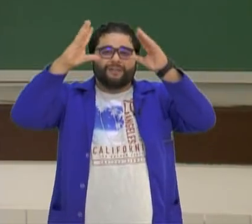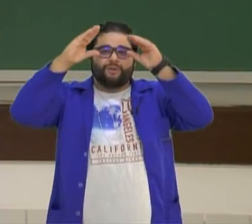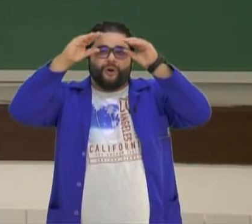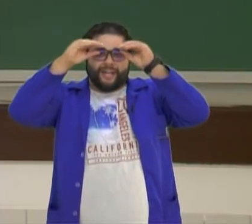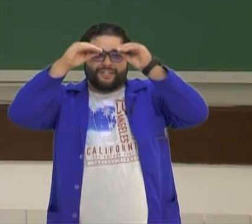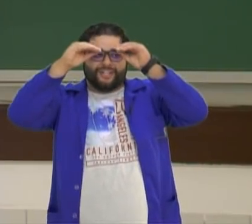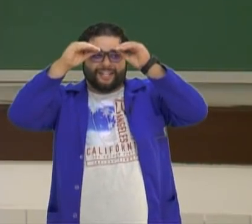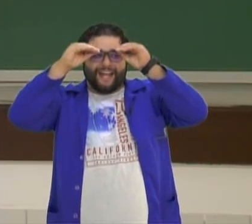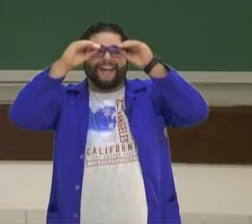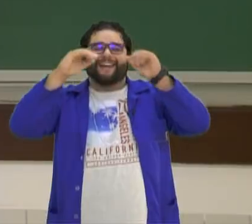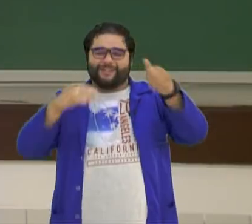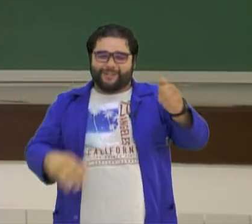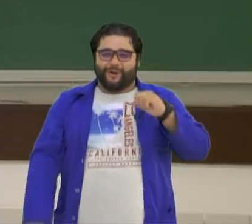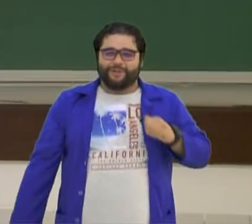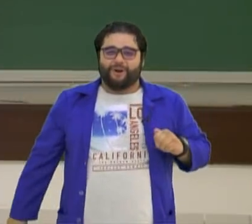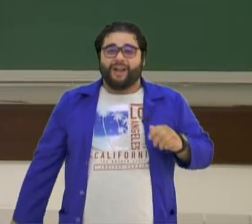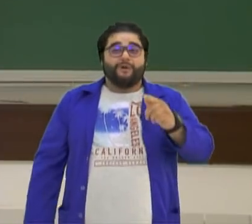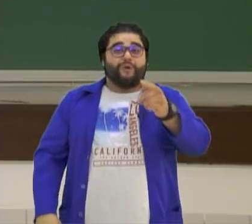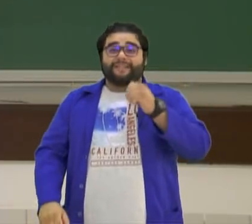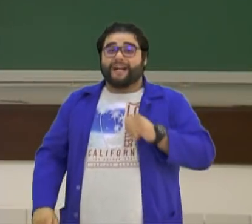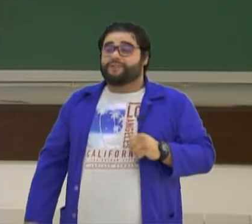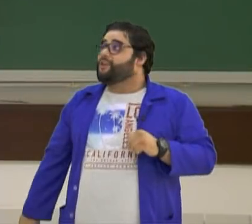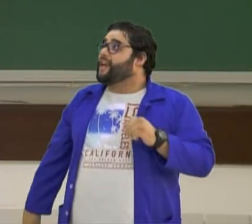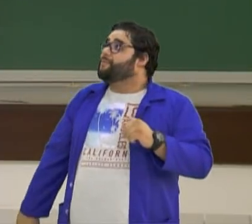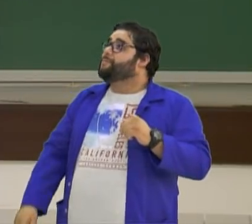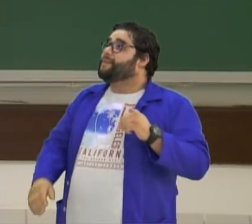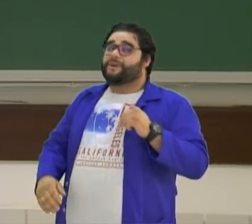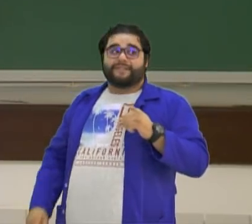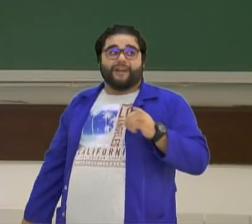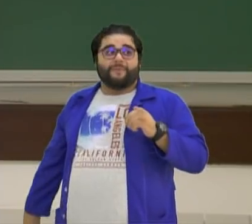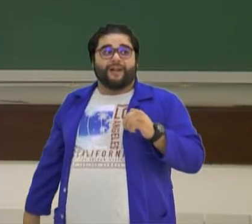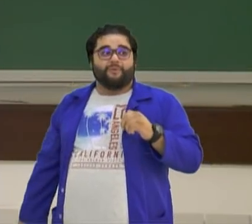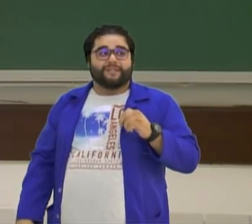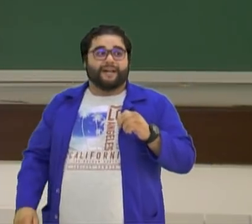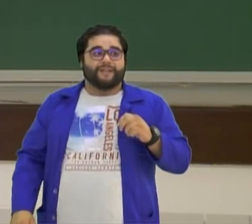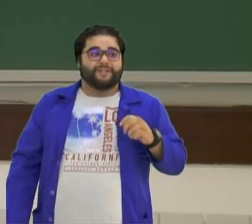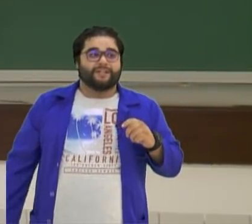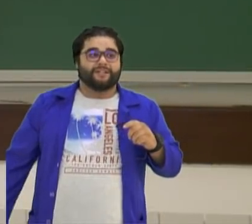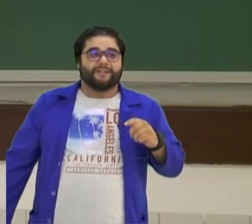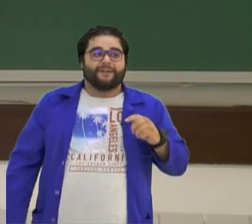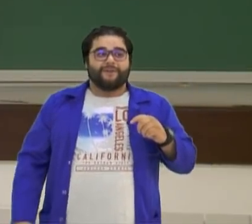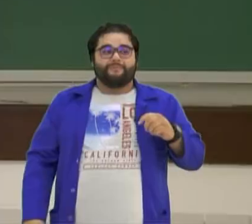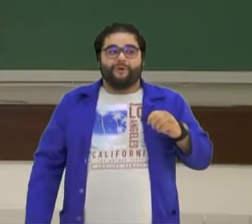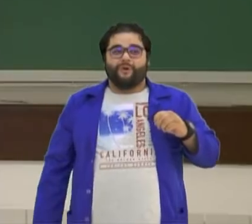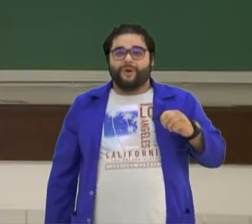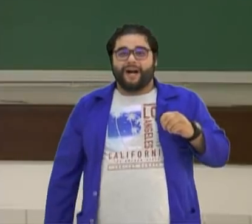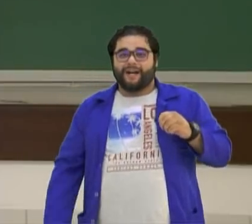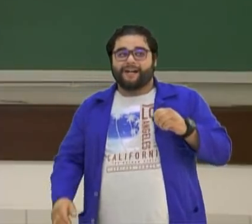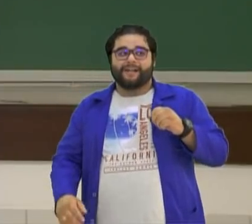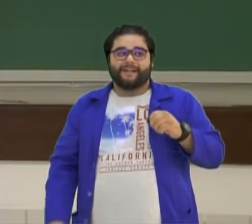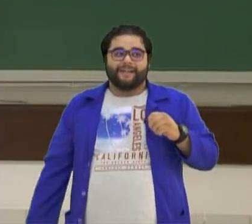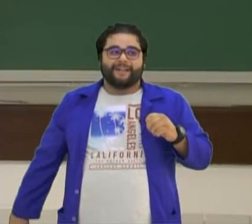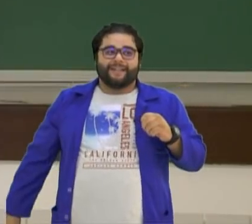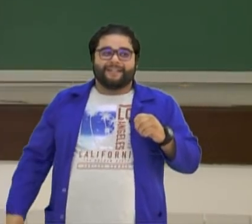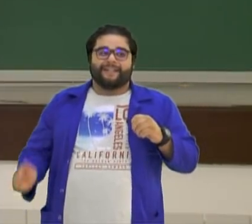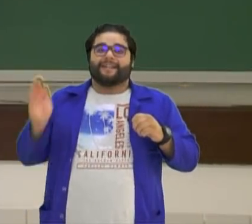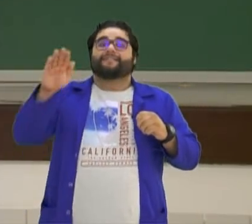boa noite, né? Show de bola. Boa tarde, eu não lembro. Mostra aí como é que é o boa tarde. Boa